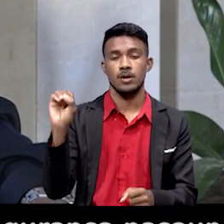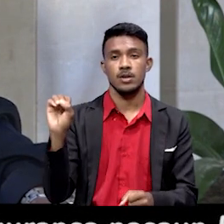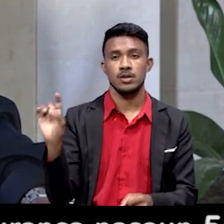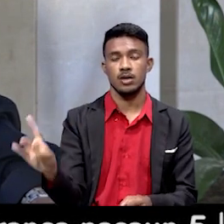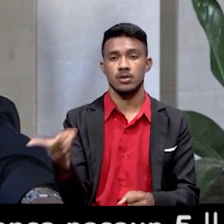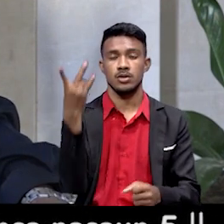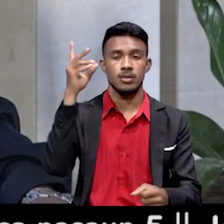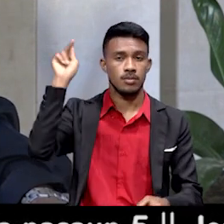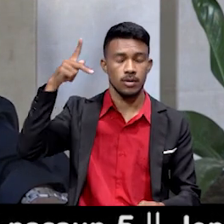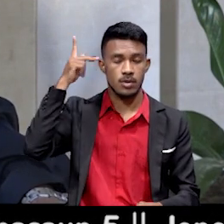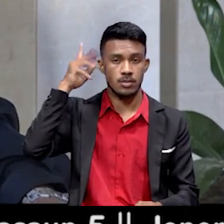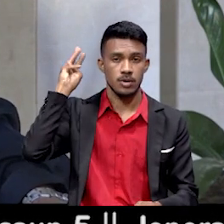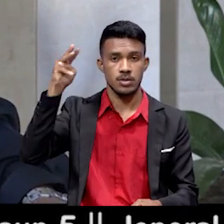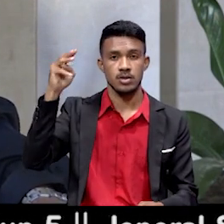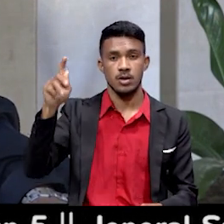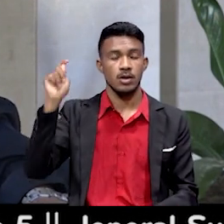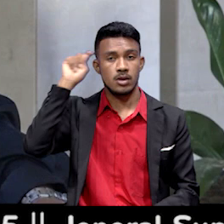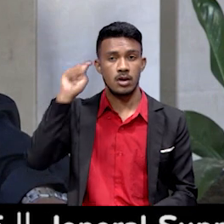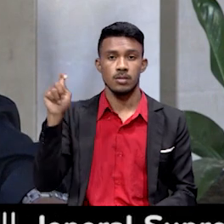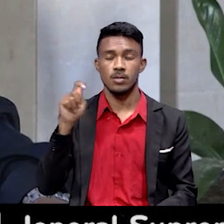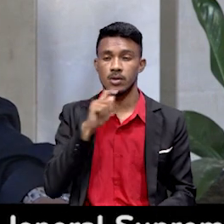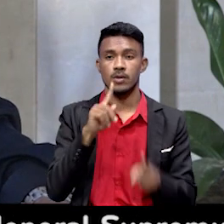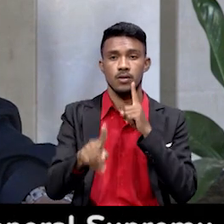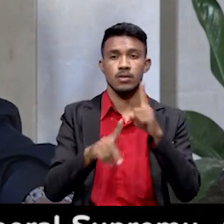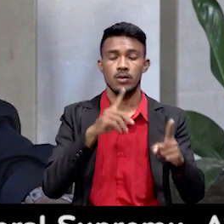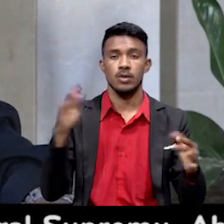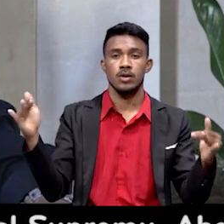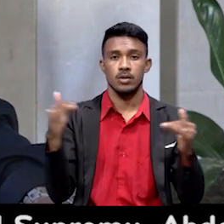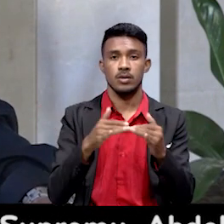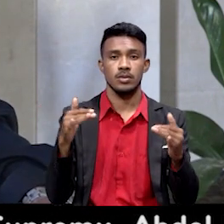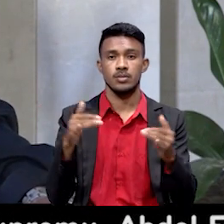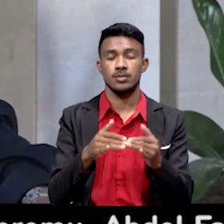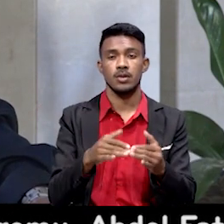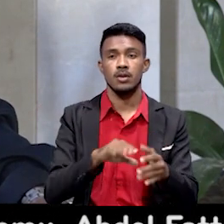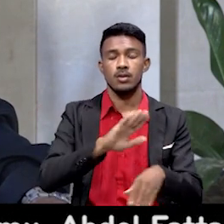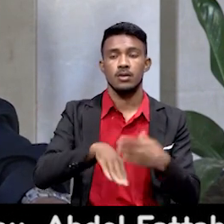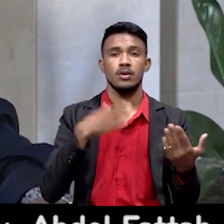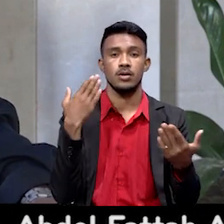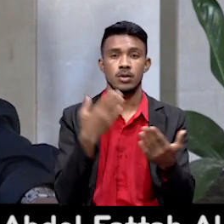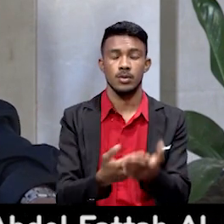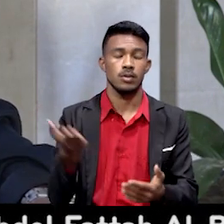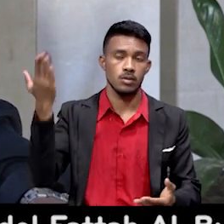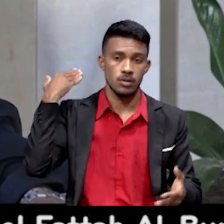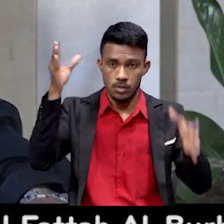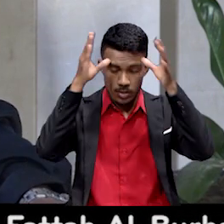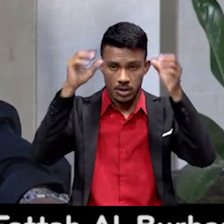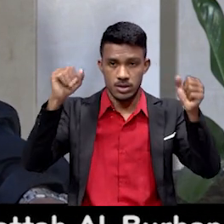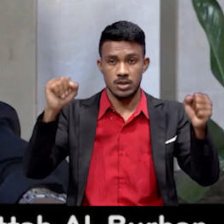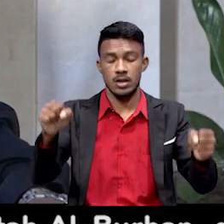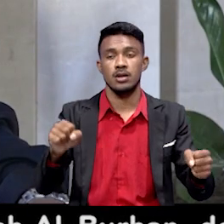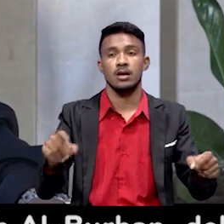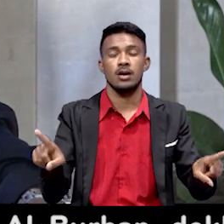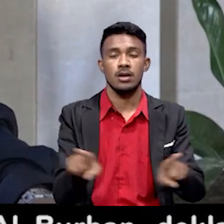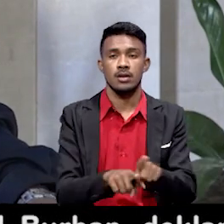atual primeiro ministro Taurmata Ruak promulga alteração dahuluk rezimi remuneratorio baix deputado no ex titulares